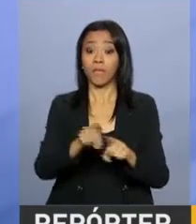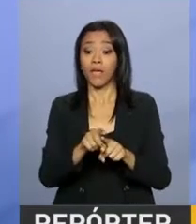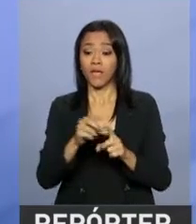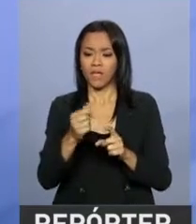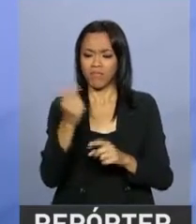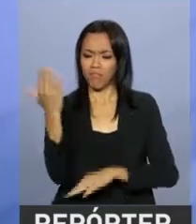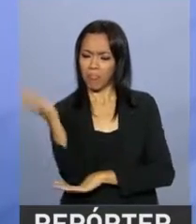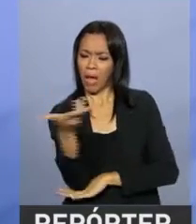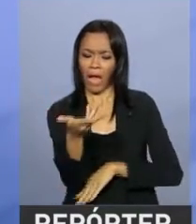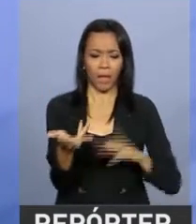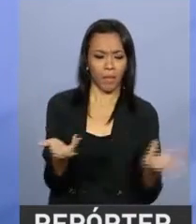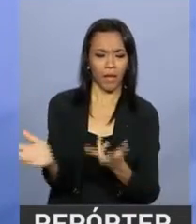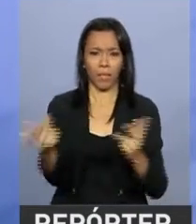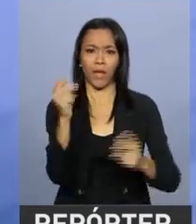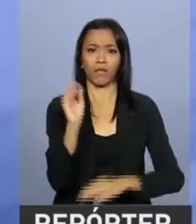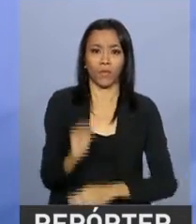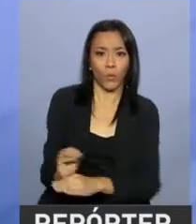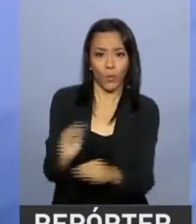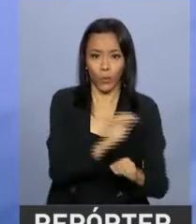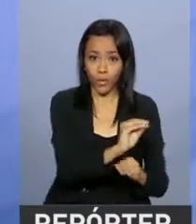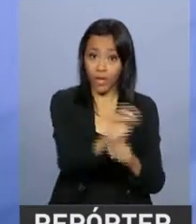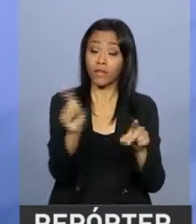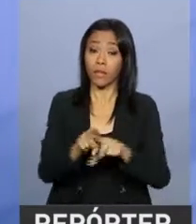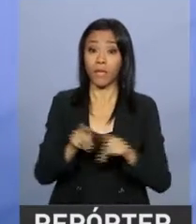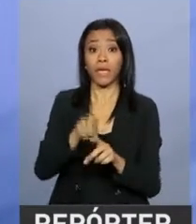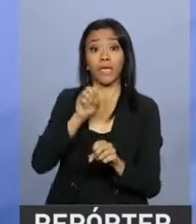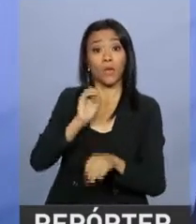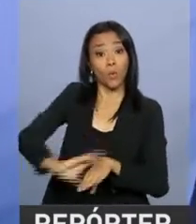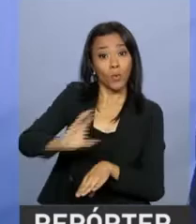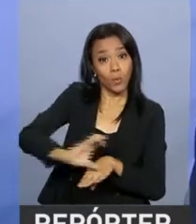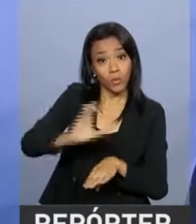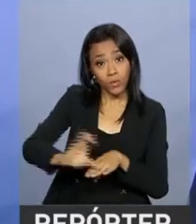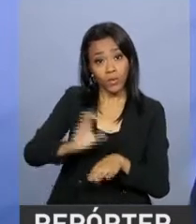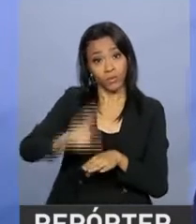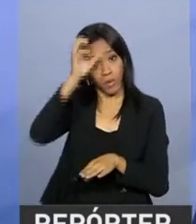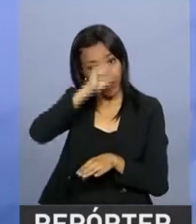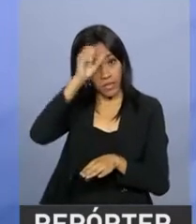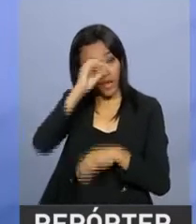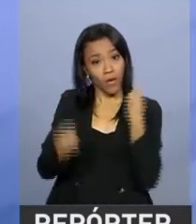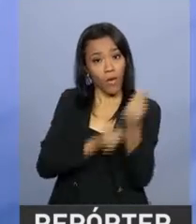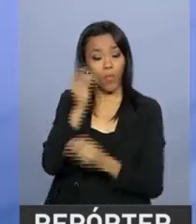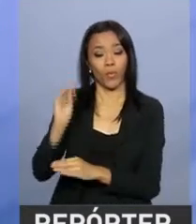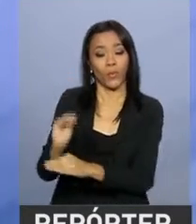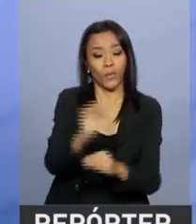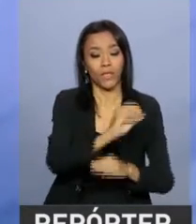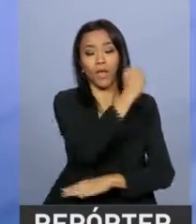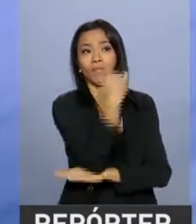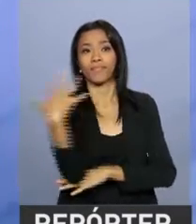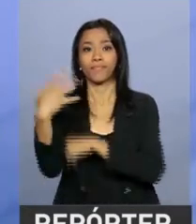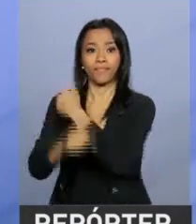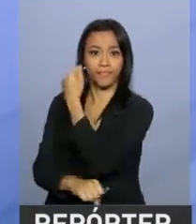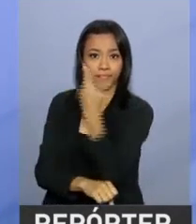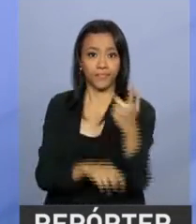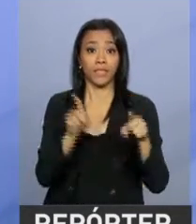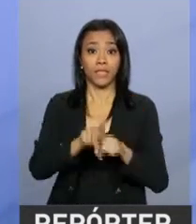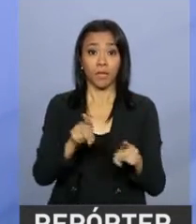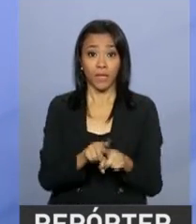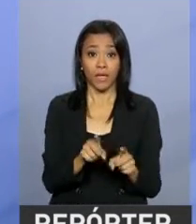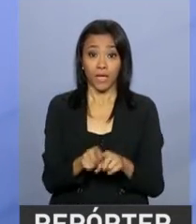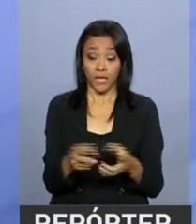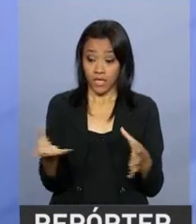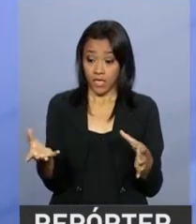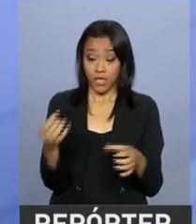degradadas, educação ambiental e capacitação institucional, saneamento básico, coleta e tratamento de